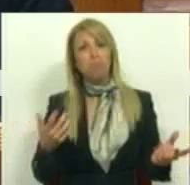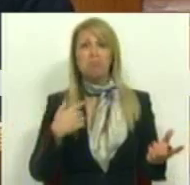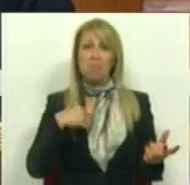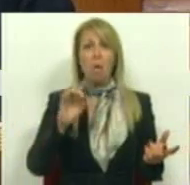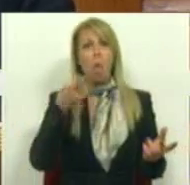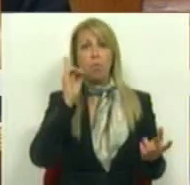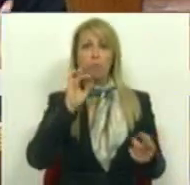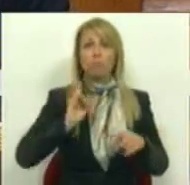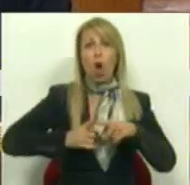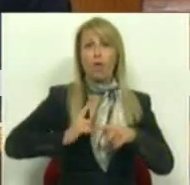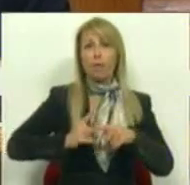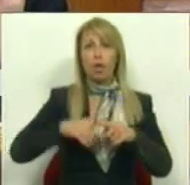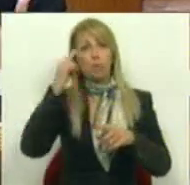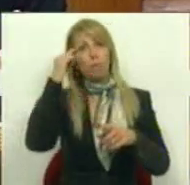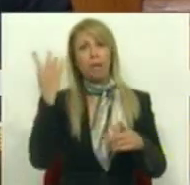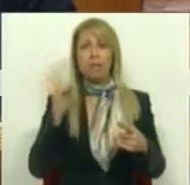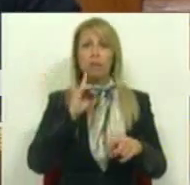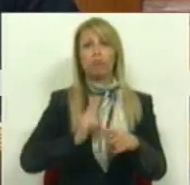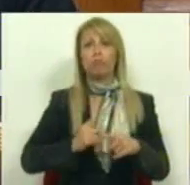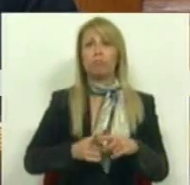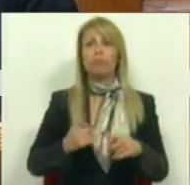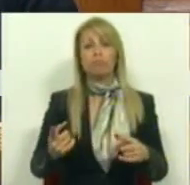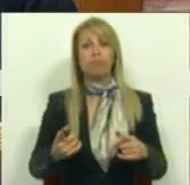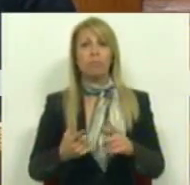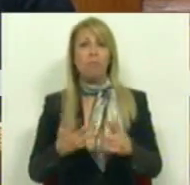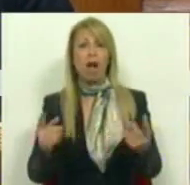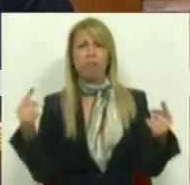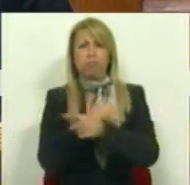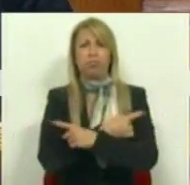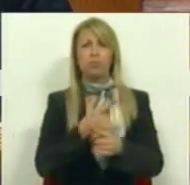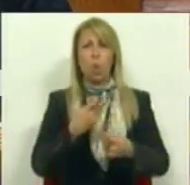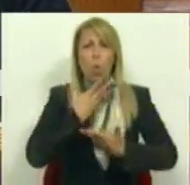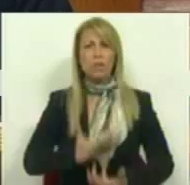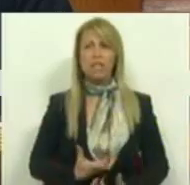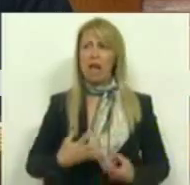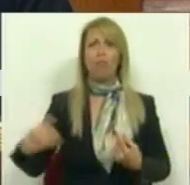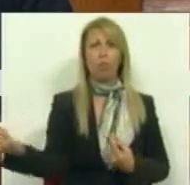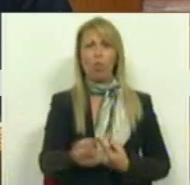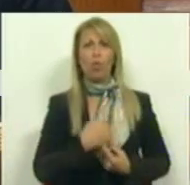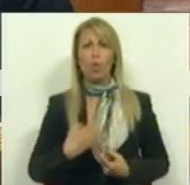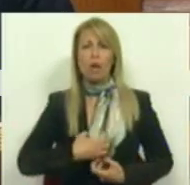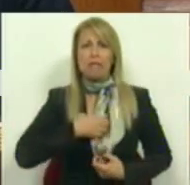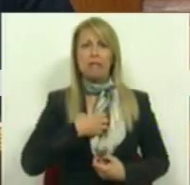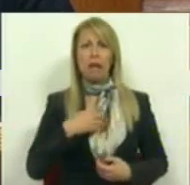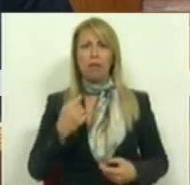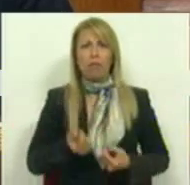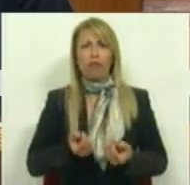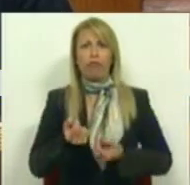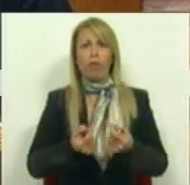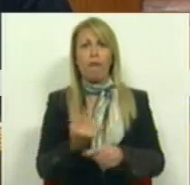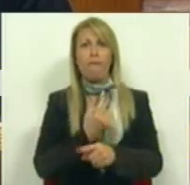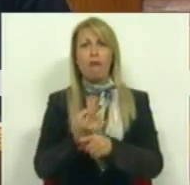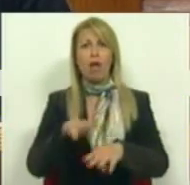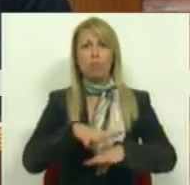que contrasta com estes sucessivos apelos para o desânimo coletivo que vêm sendo agitados à vez por diferentes membros